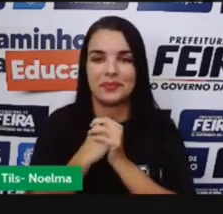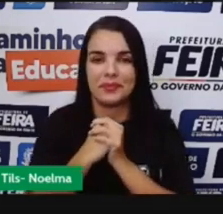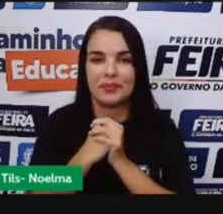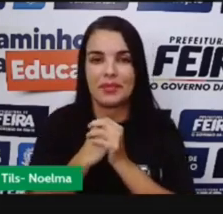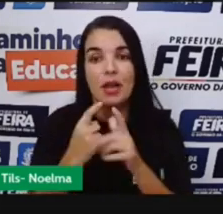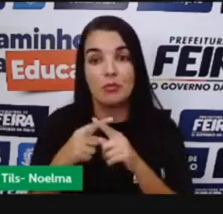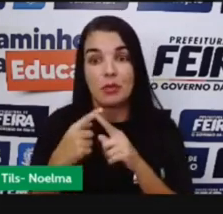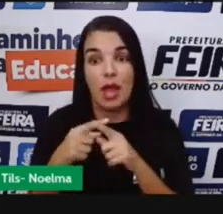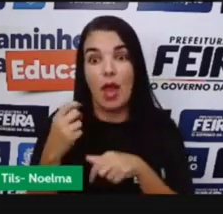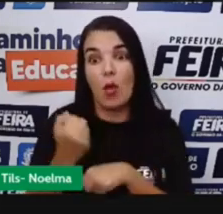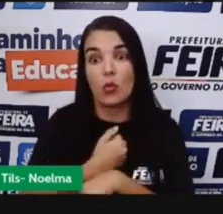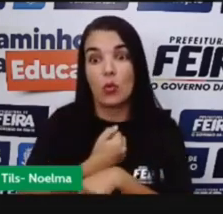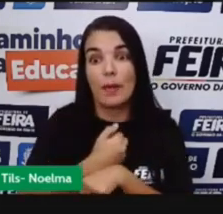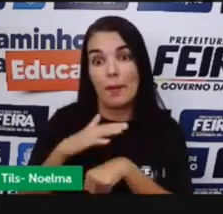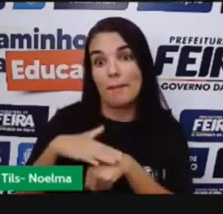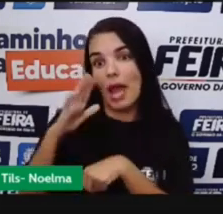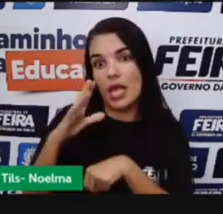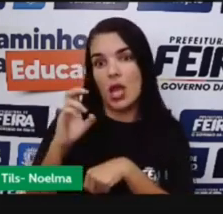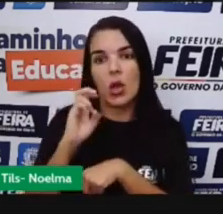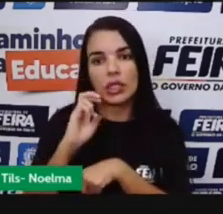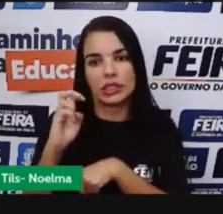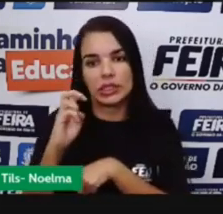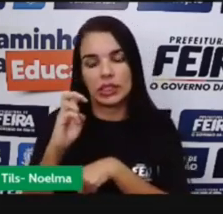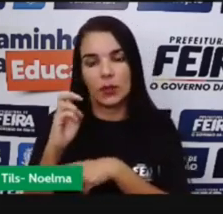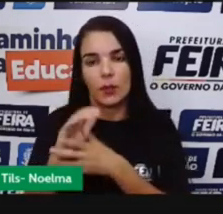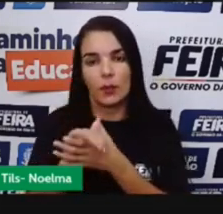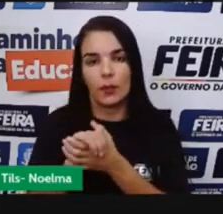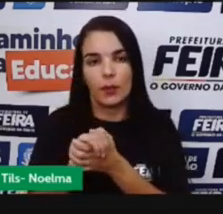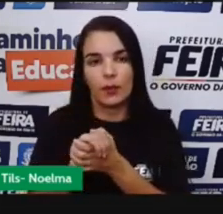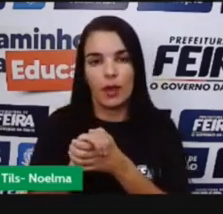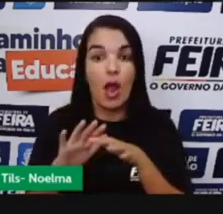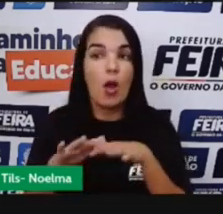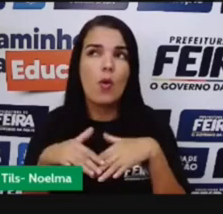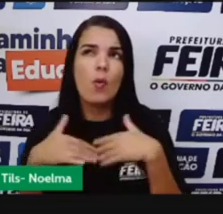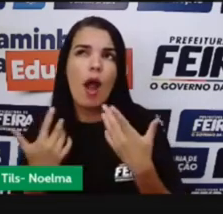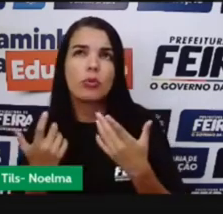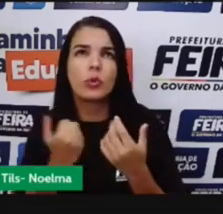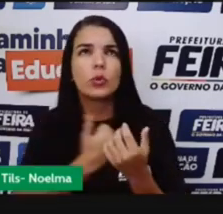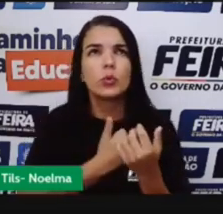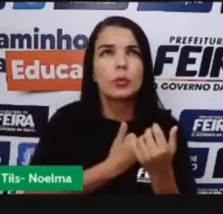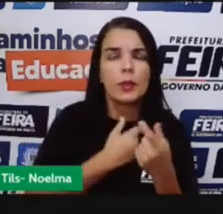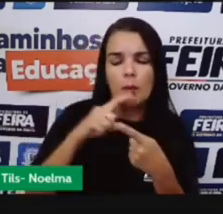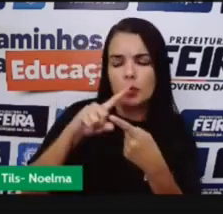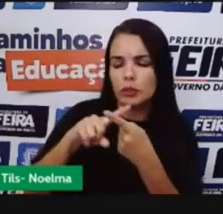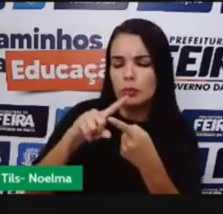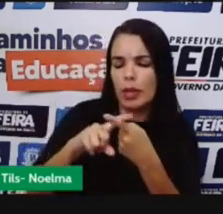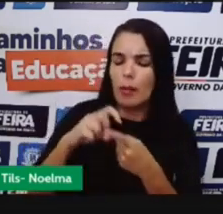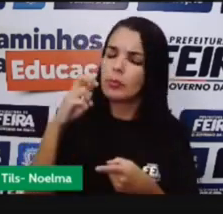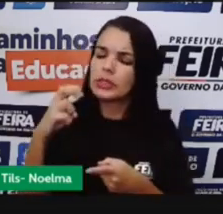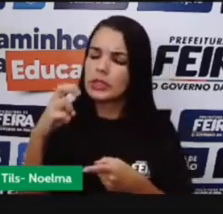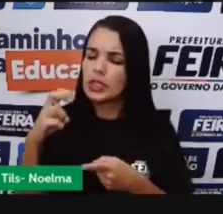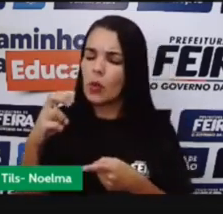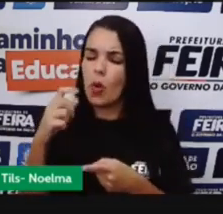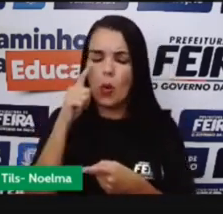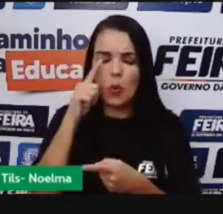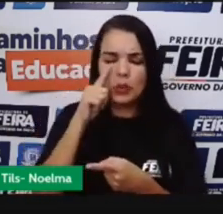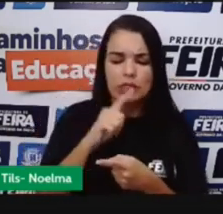Porque é um número maior que 5. Qual o número que multiplicado por 5